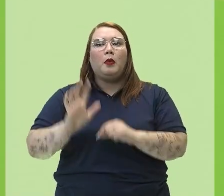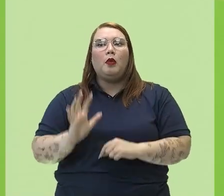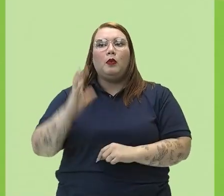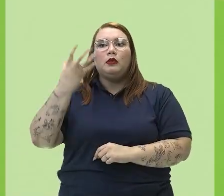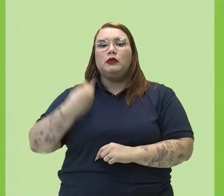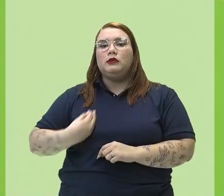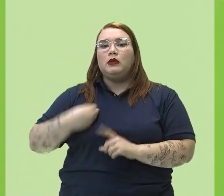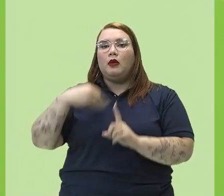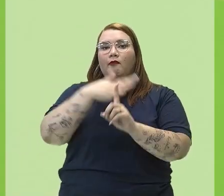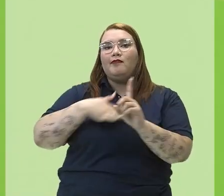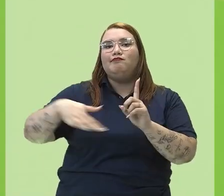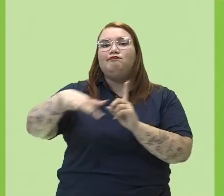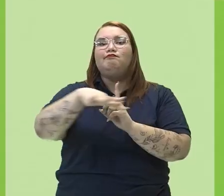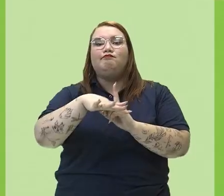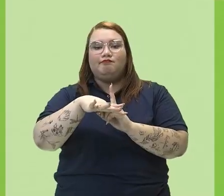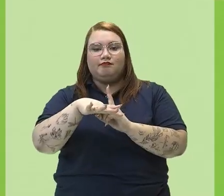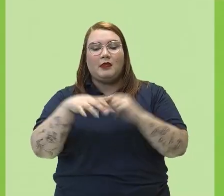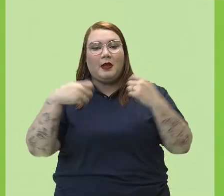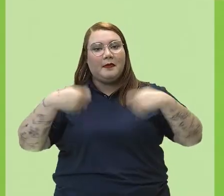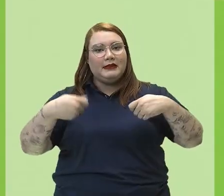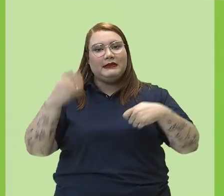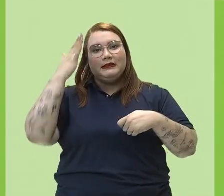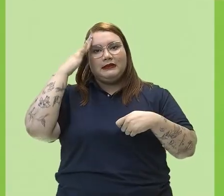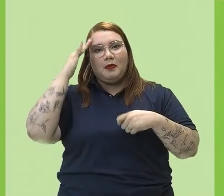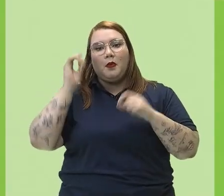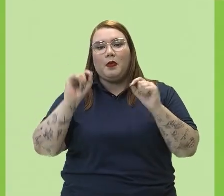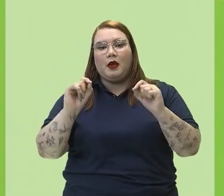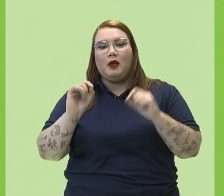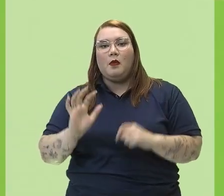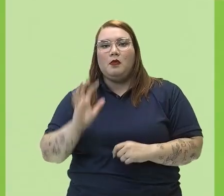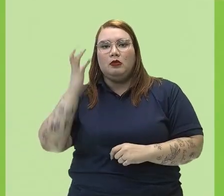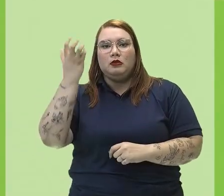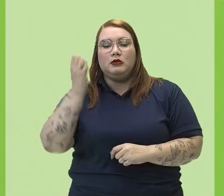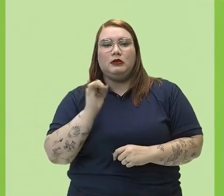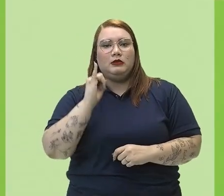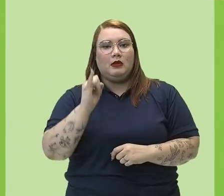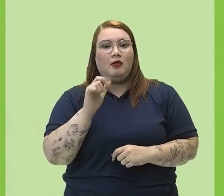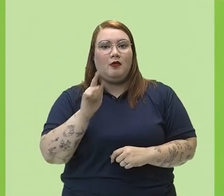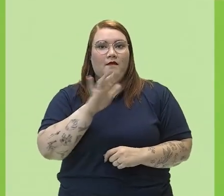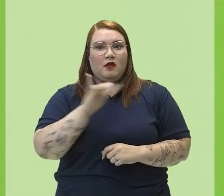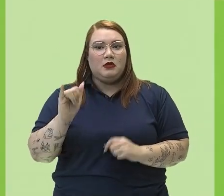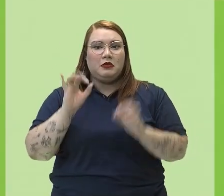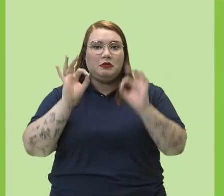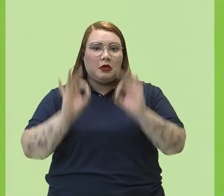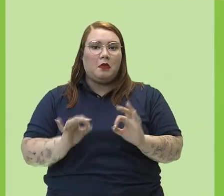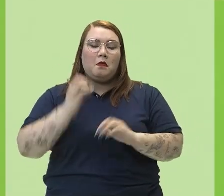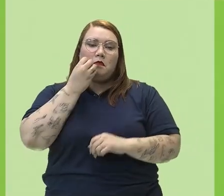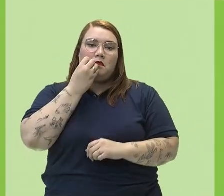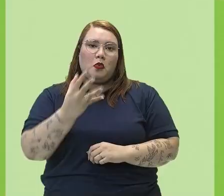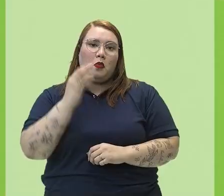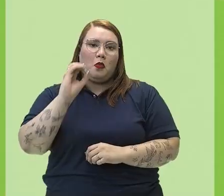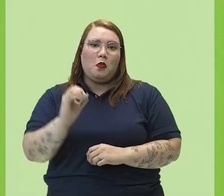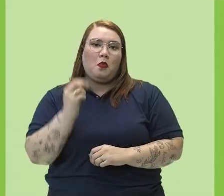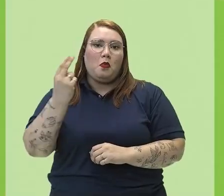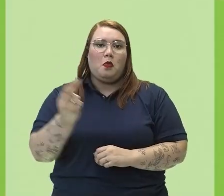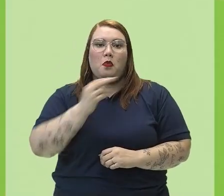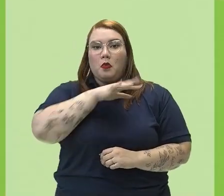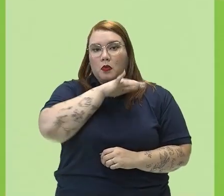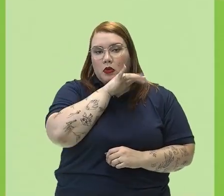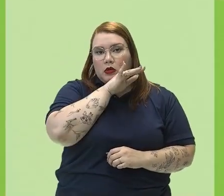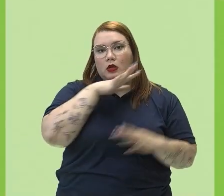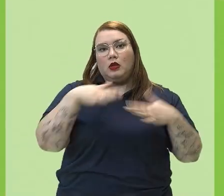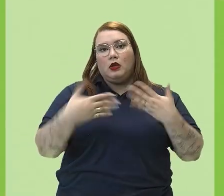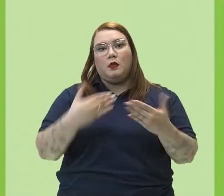redor. É necessário que a gente saiba o que está acontecendo. Se aquilo vai ser de fato bom ou se pode ser ruim. Né? Então, a educação é